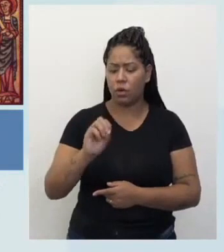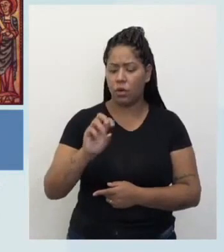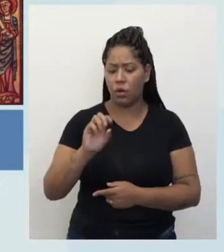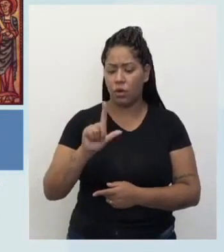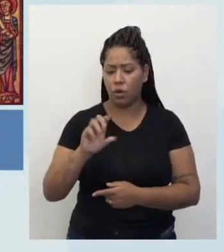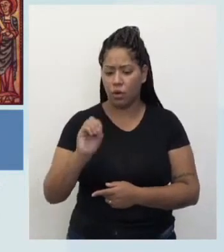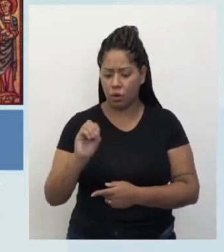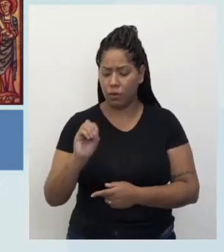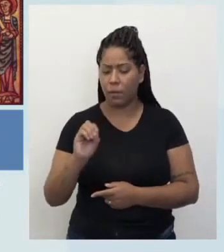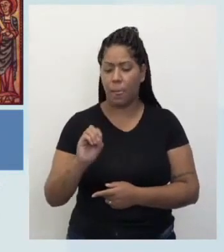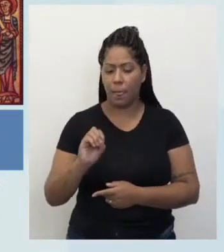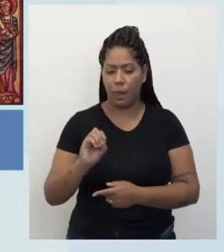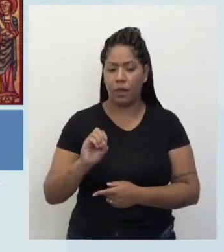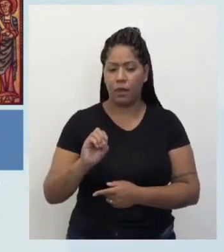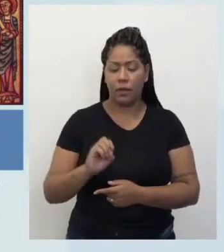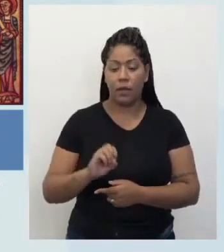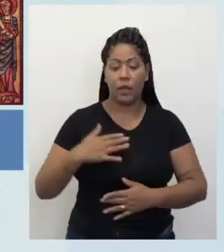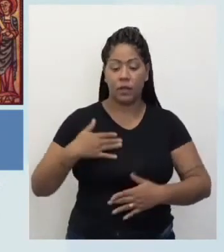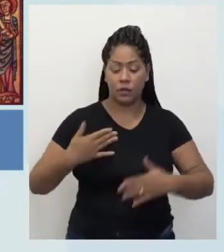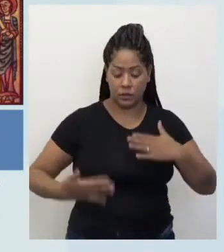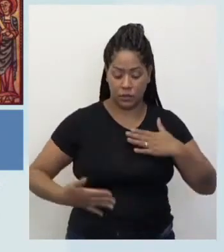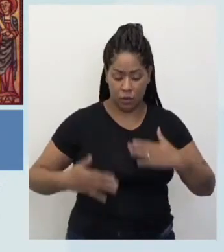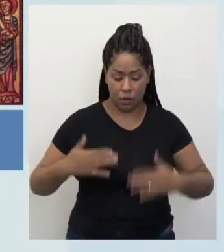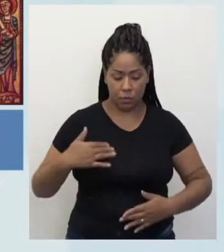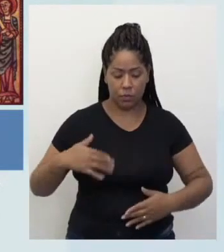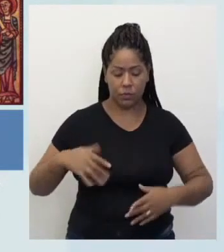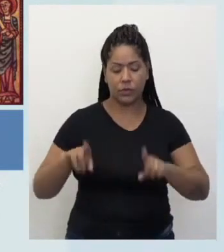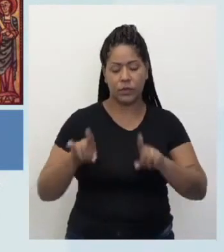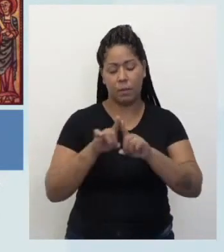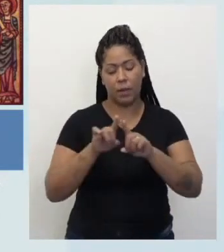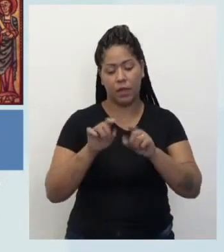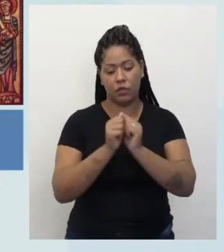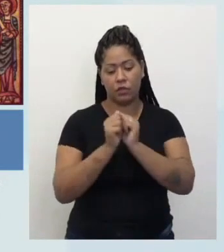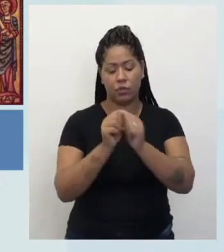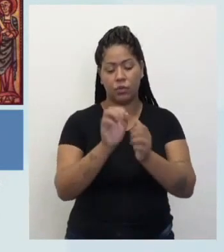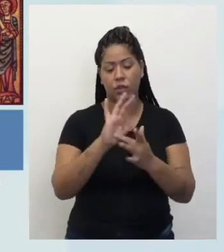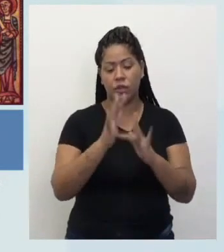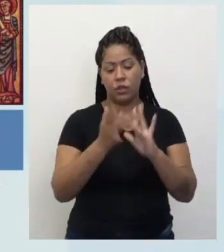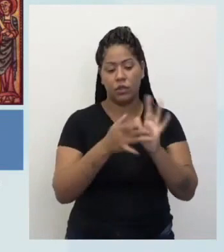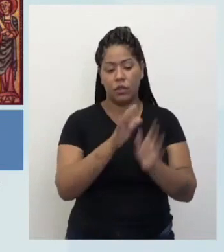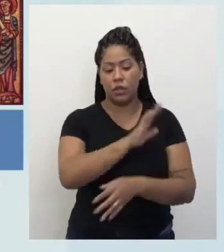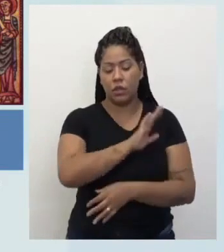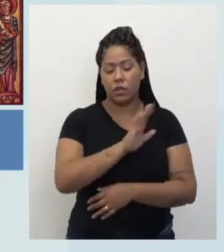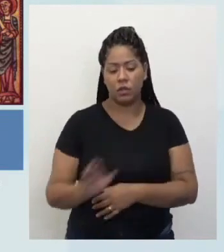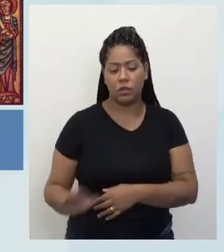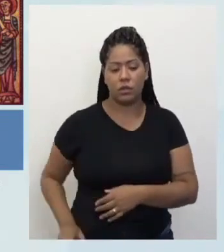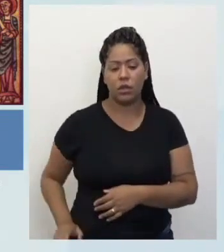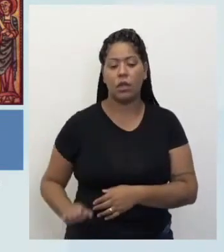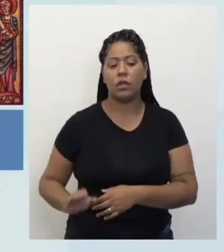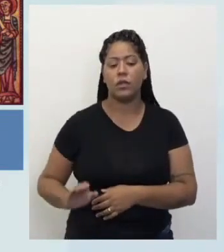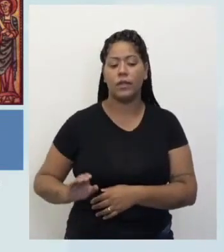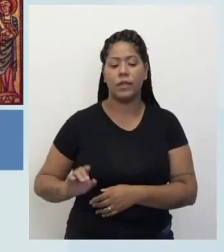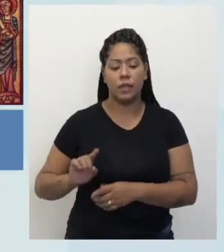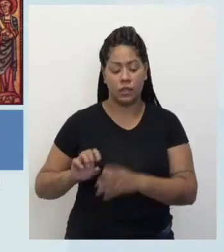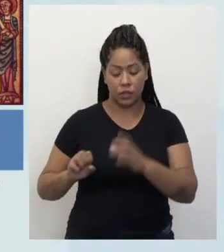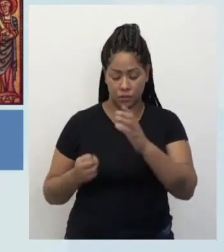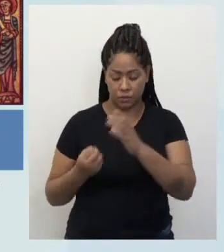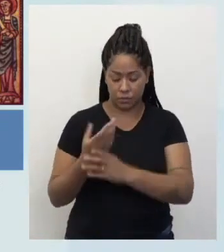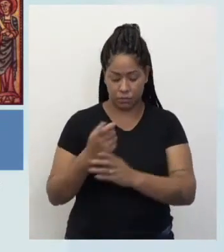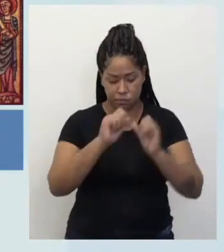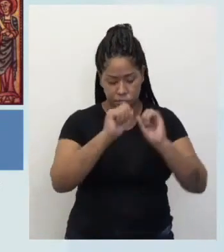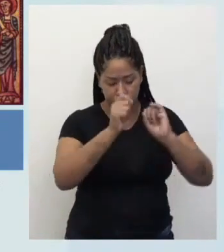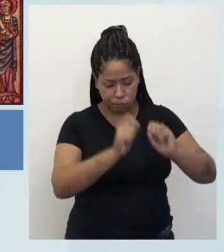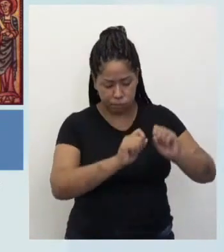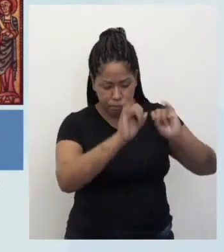humano, material de Cristo, de todos os personagens, embora não deixassem de ser obras religiosas também. Não é que